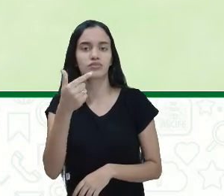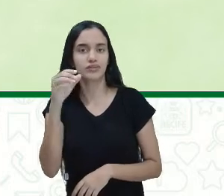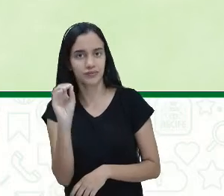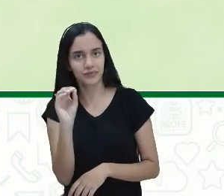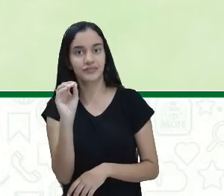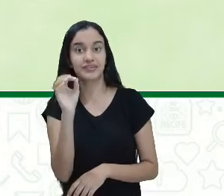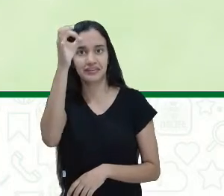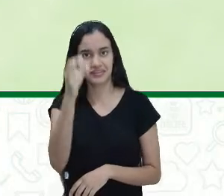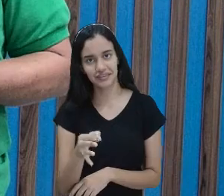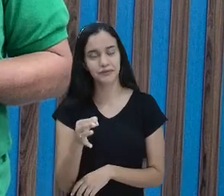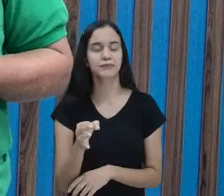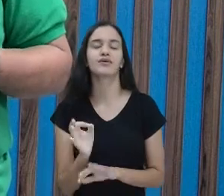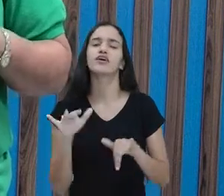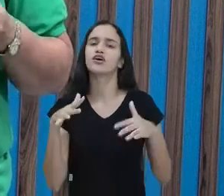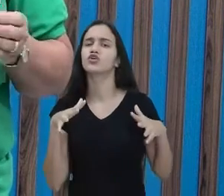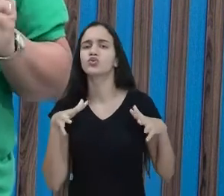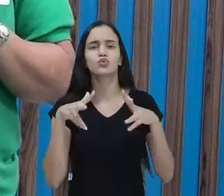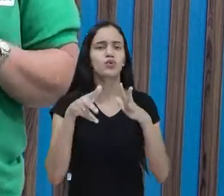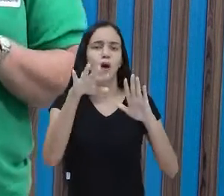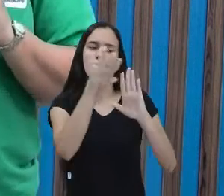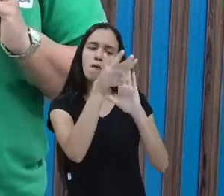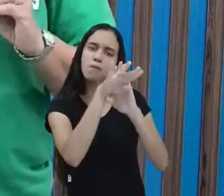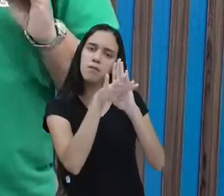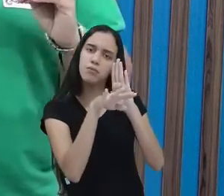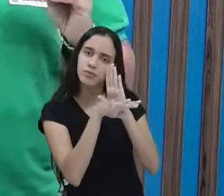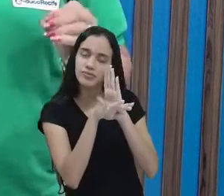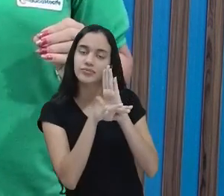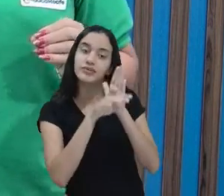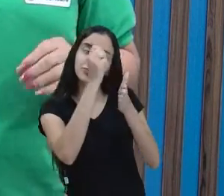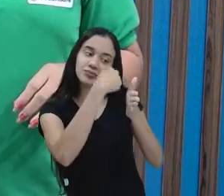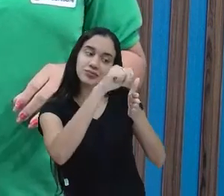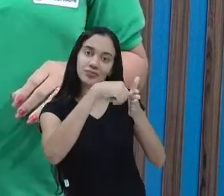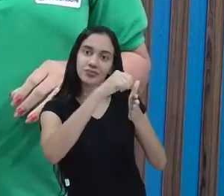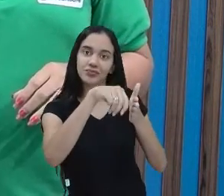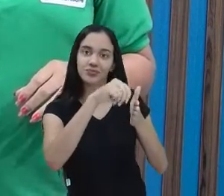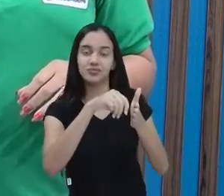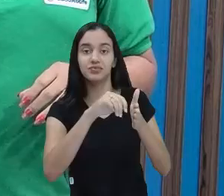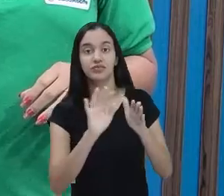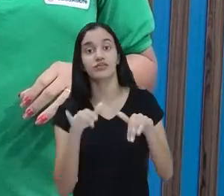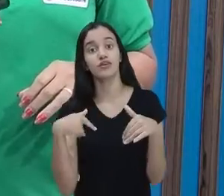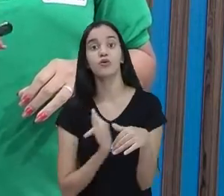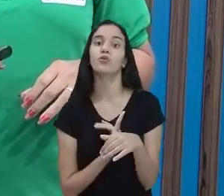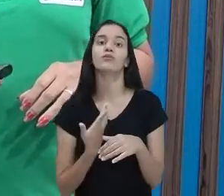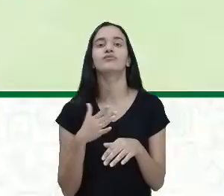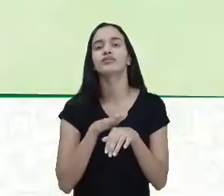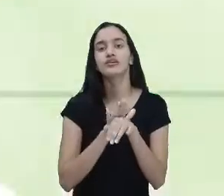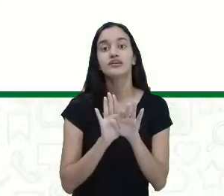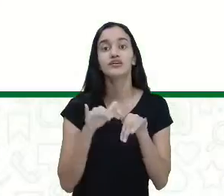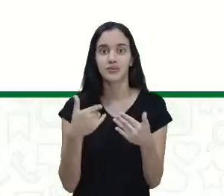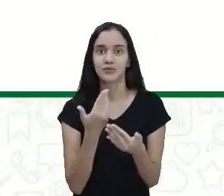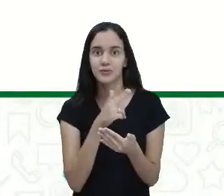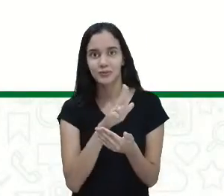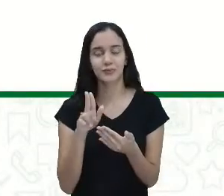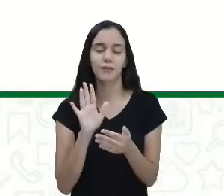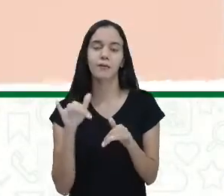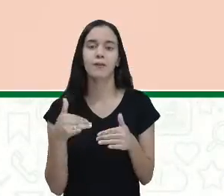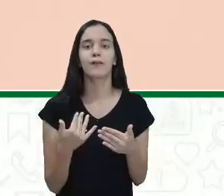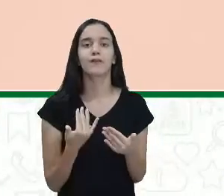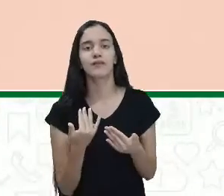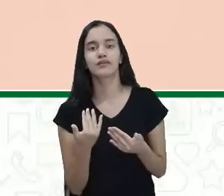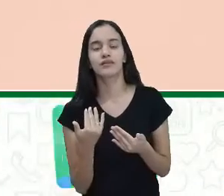1.120, certo? Todos escritos aí por extenso, como a gente chama, tá?